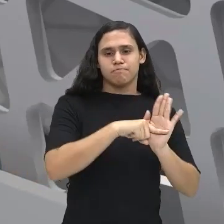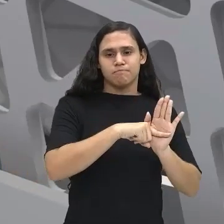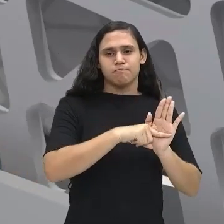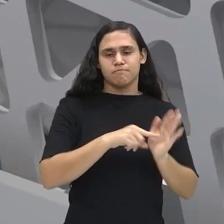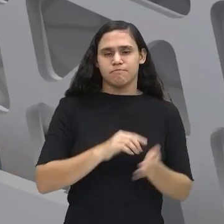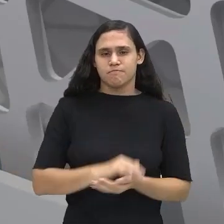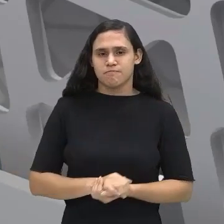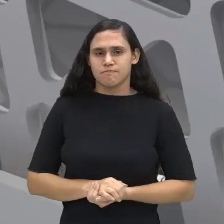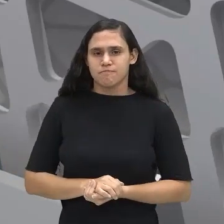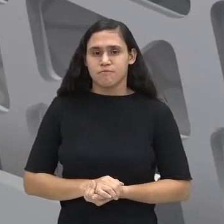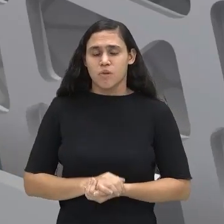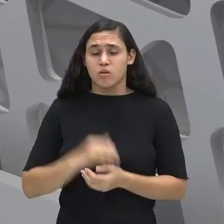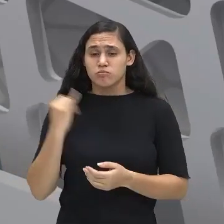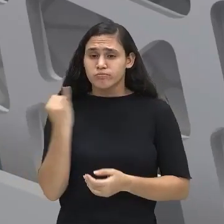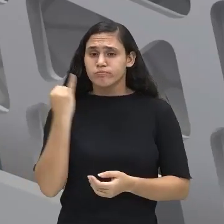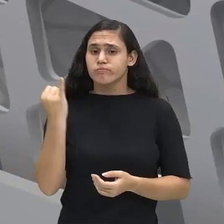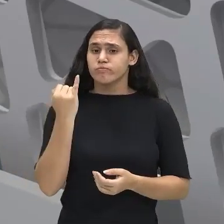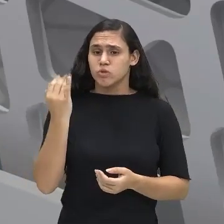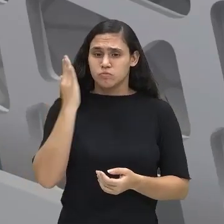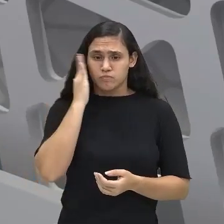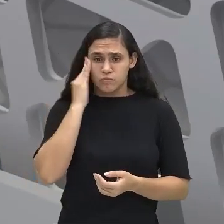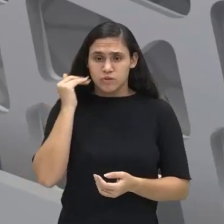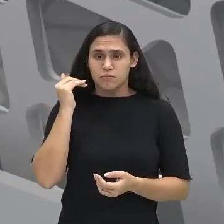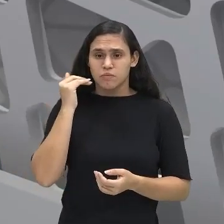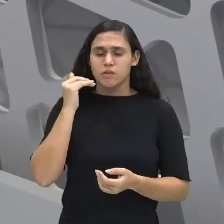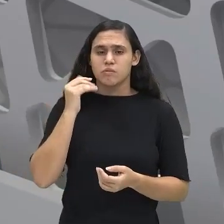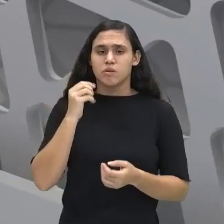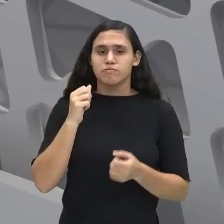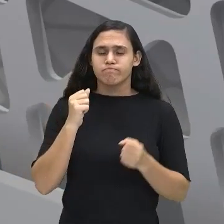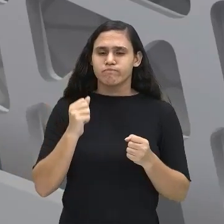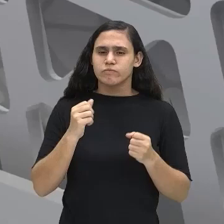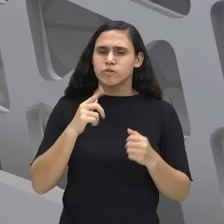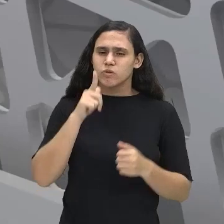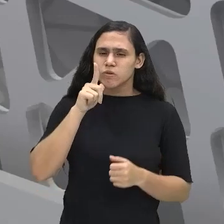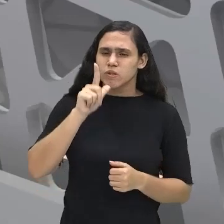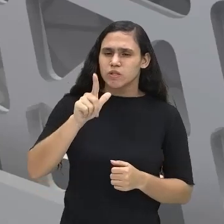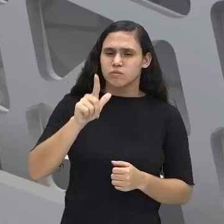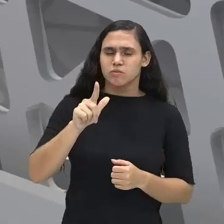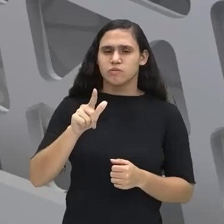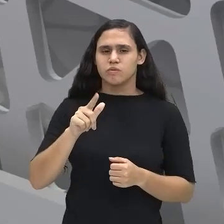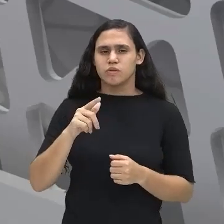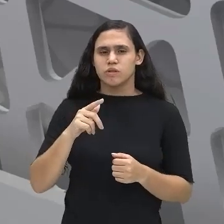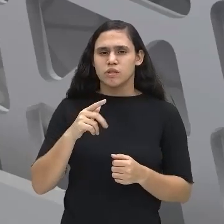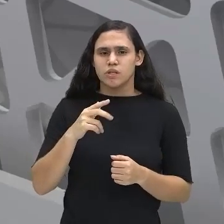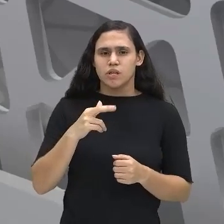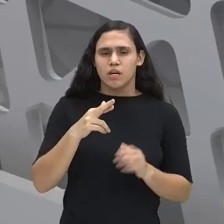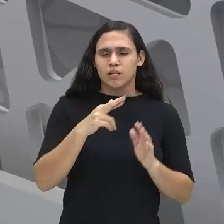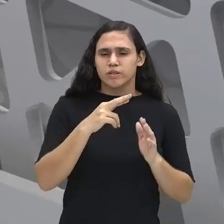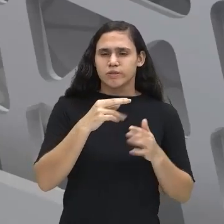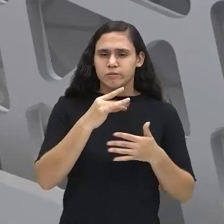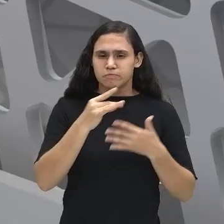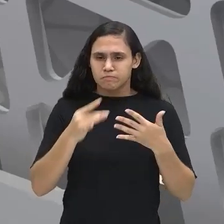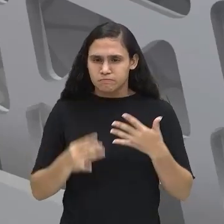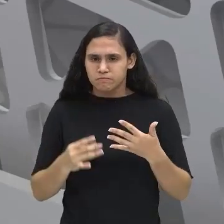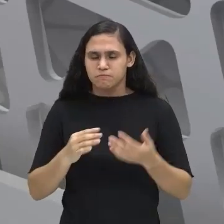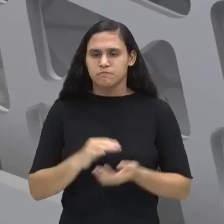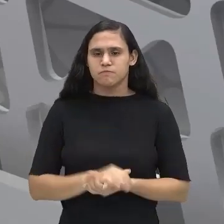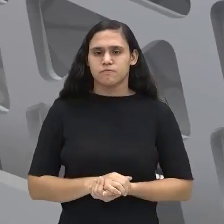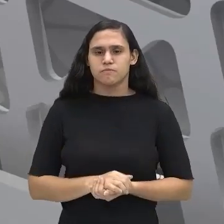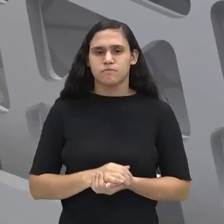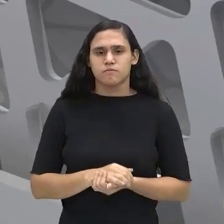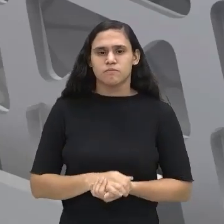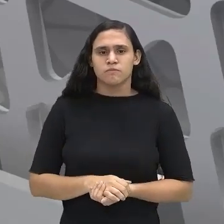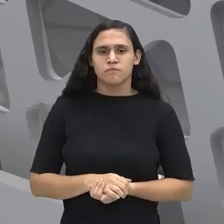Beleza? Isso é importante você saber para poder acertar as questões, tá, pessoal? Bom, falamos aí muito de números inteiros, das